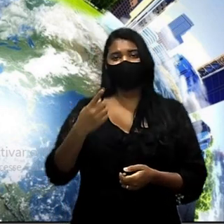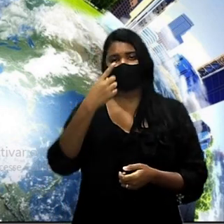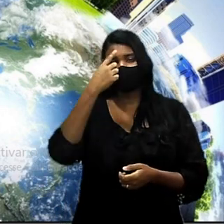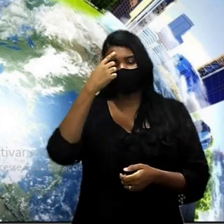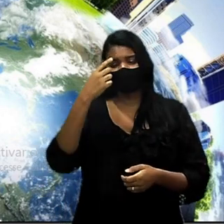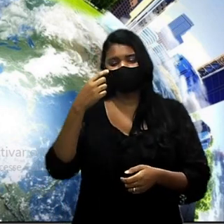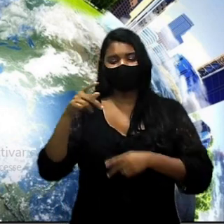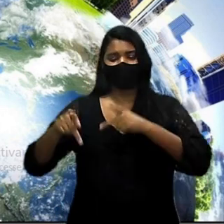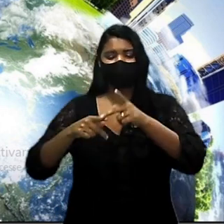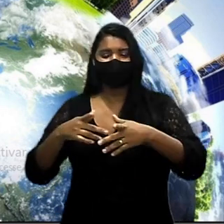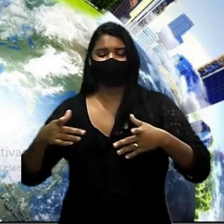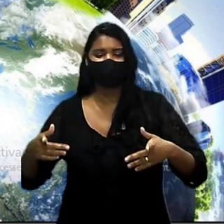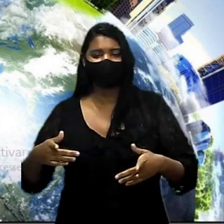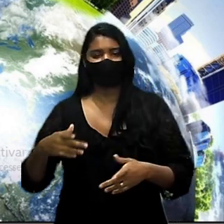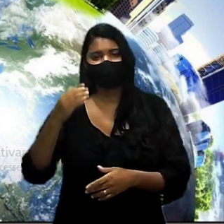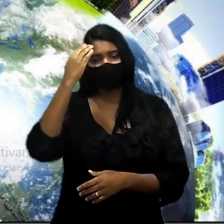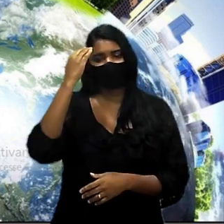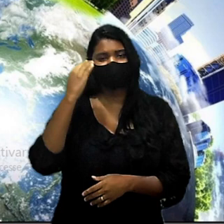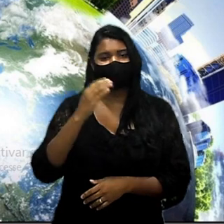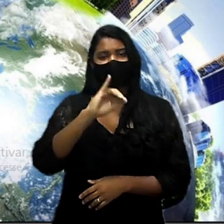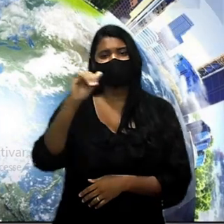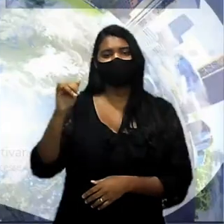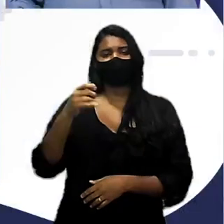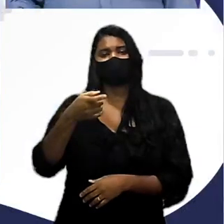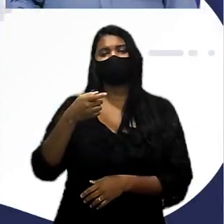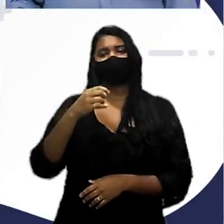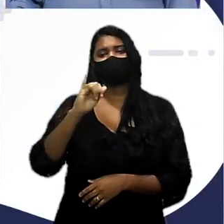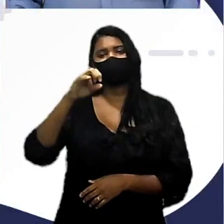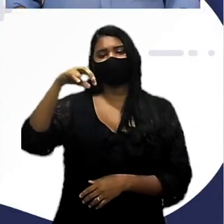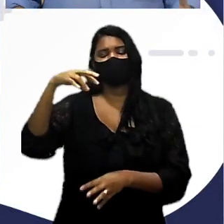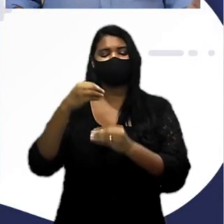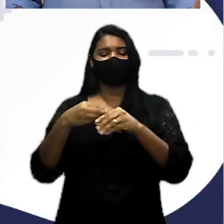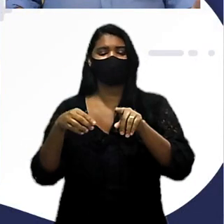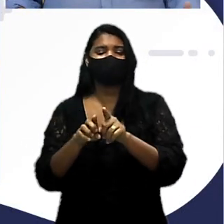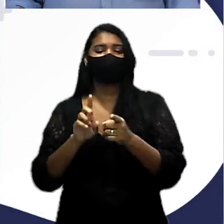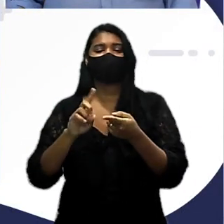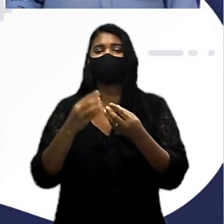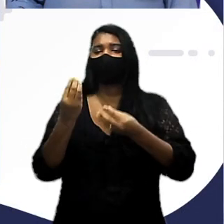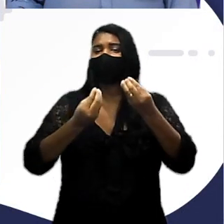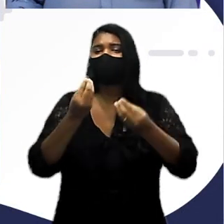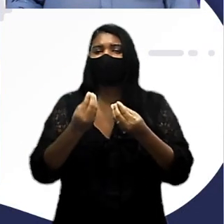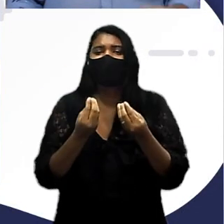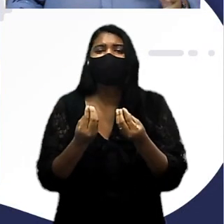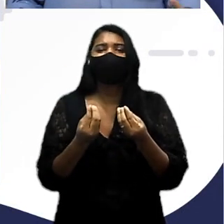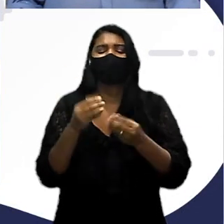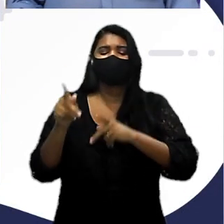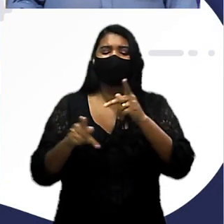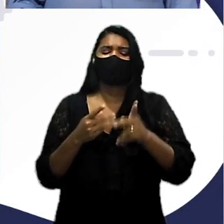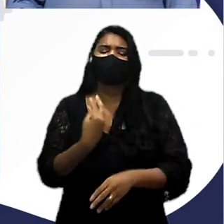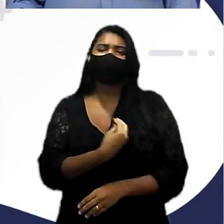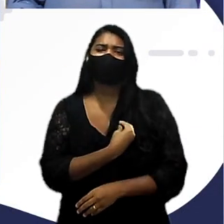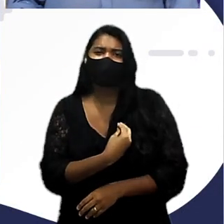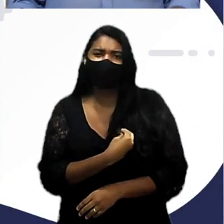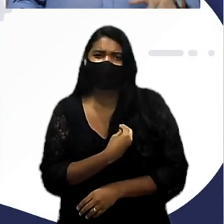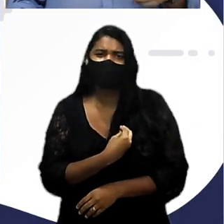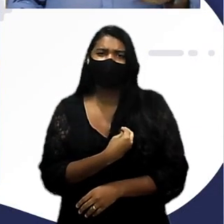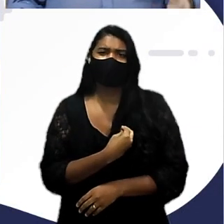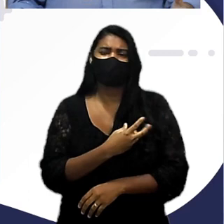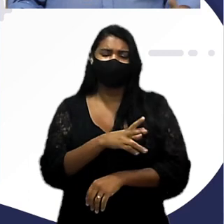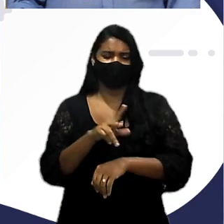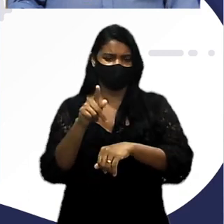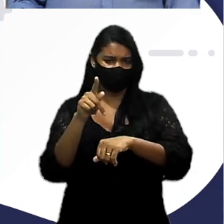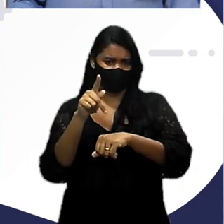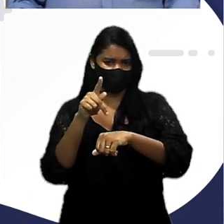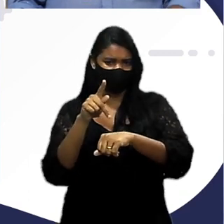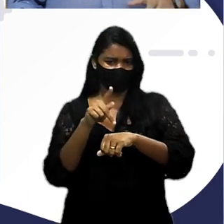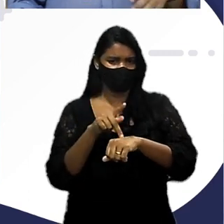com população acima de 1 bilhão de pessoas. Como essas pessoas vivem nos seus países, quais são as